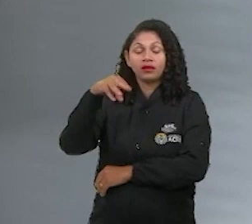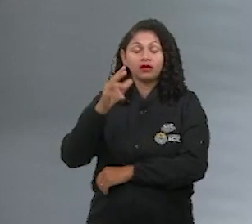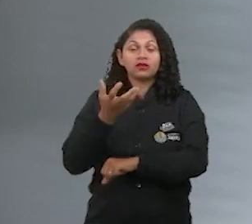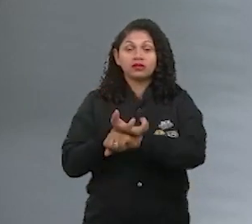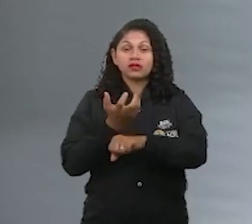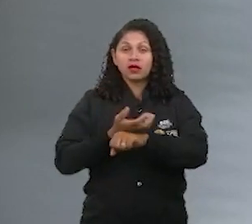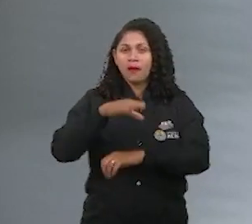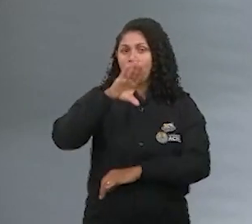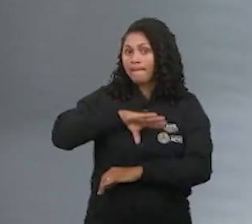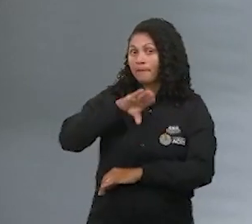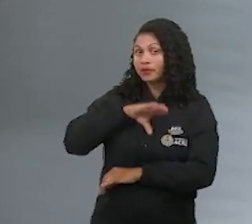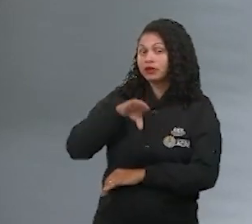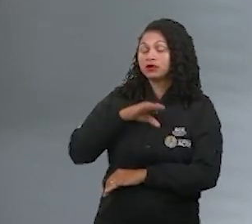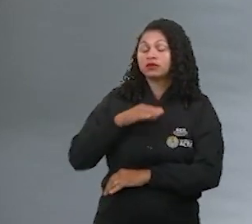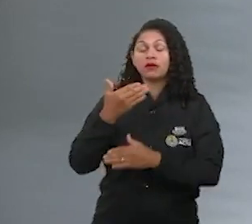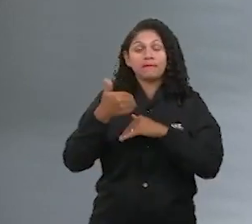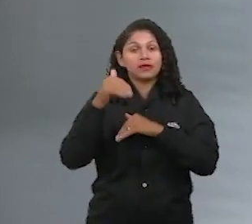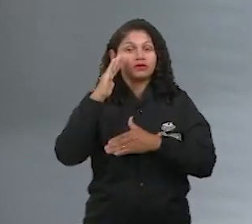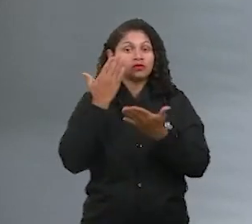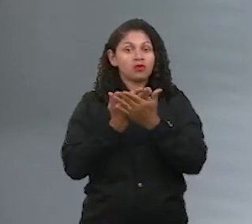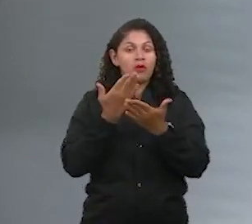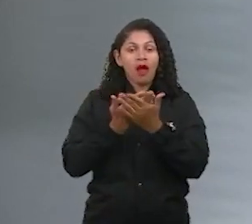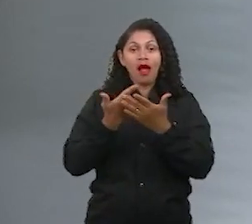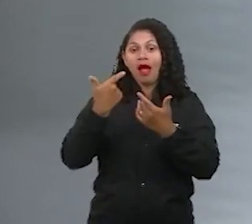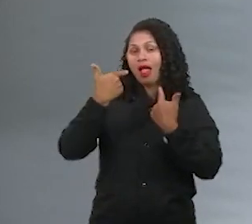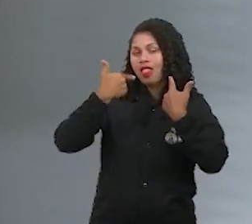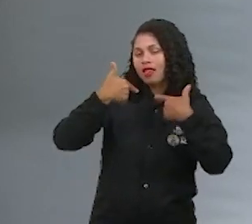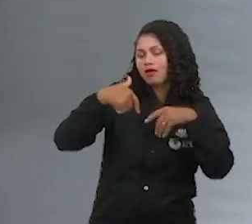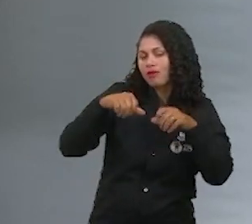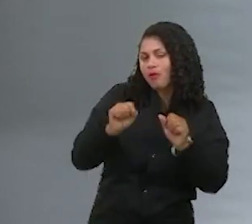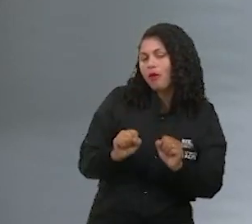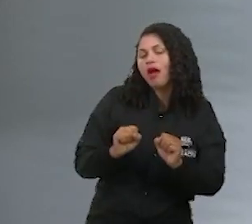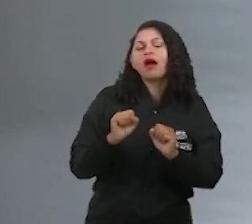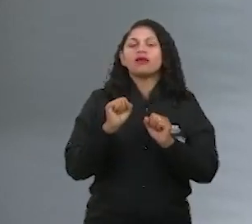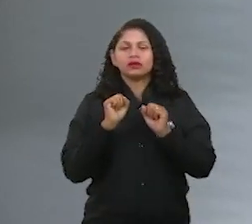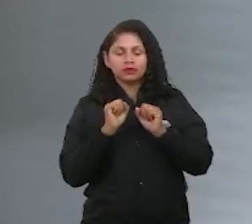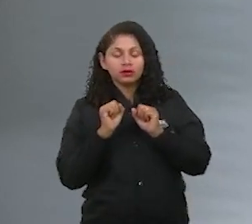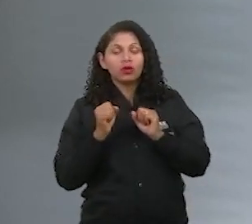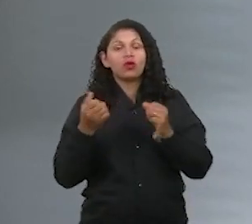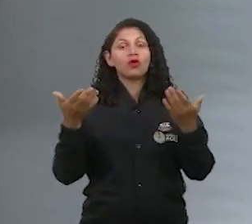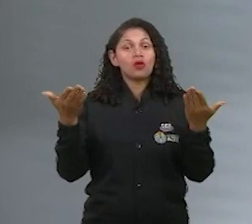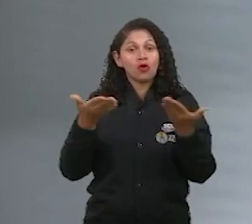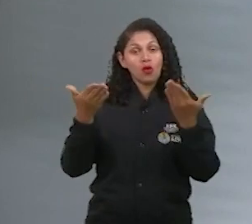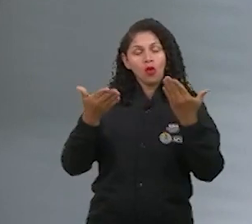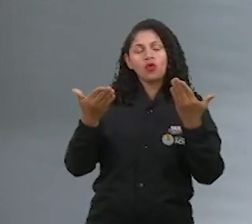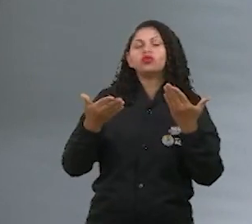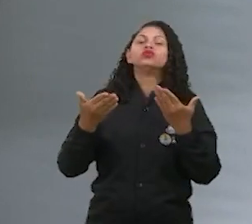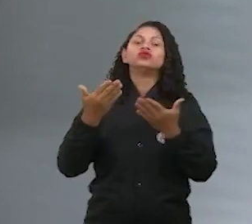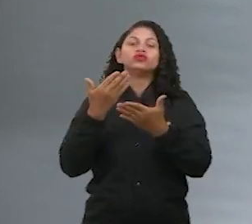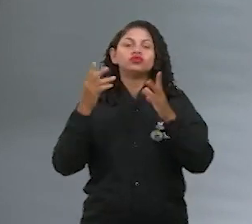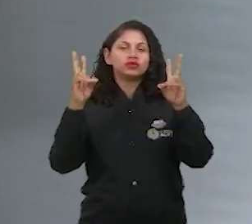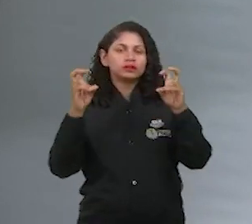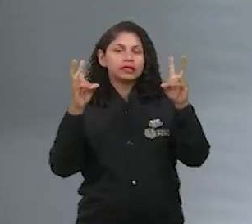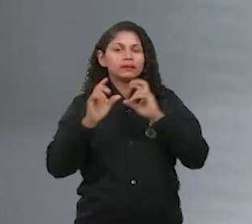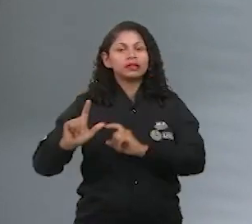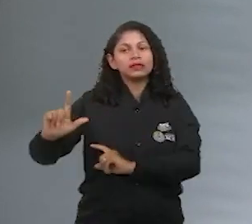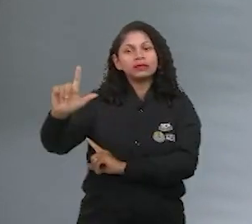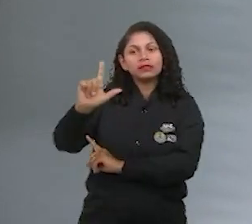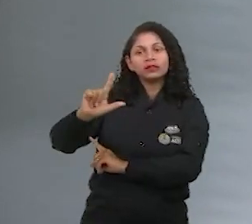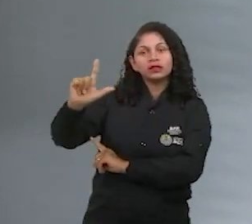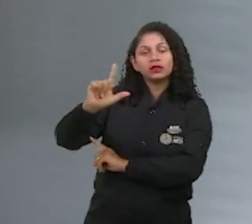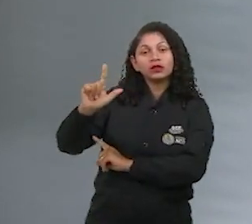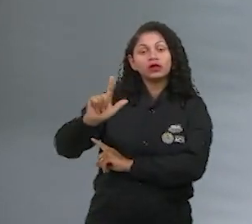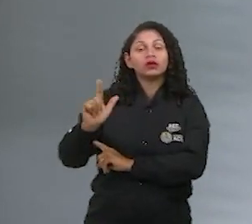para mais uma aula, de linguagens. Hoje vamos trabalhar com literatura, a segunda fase do modernismo, que